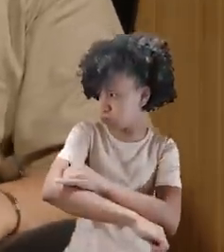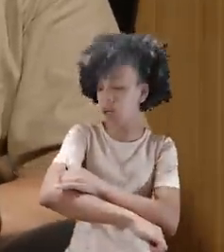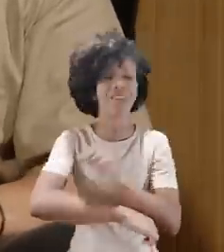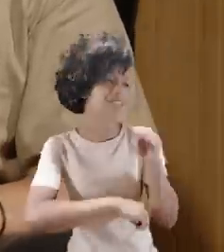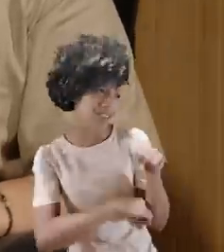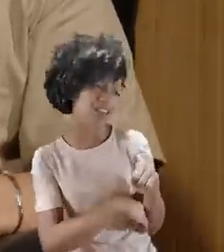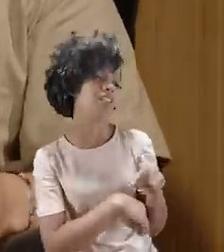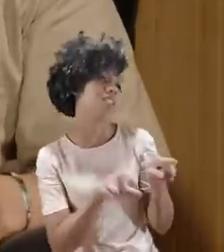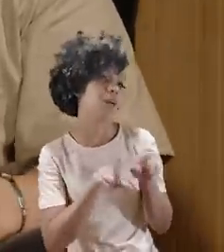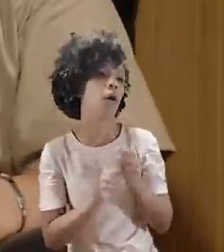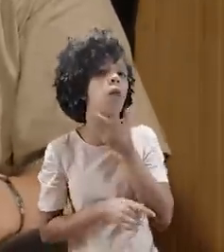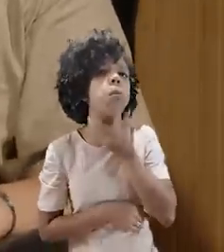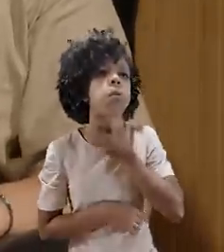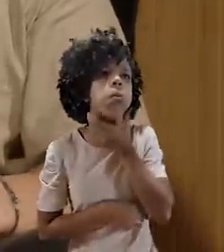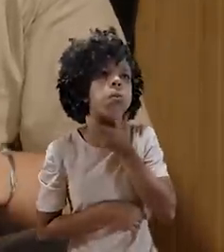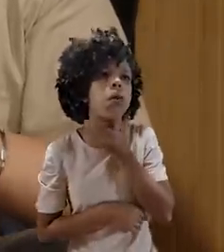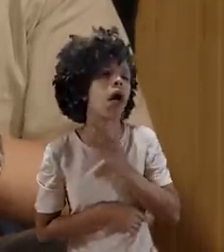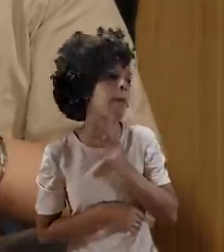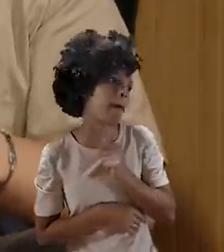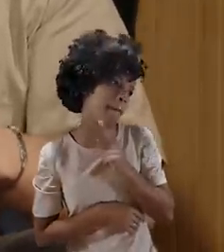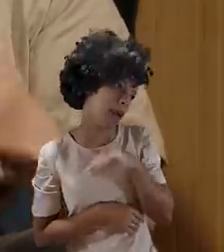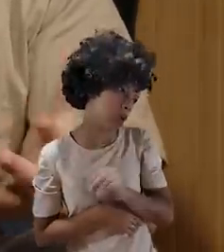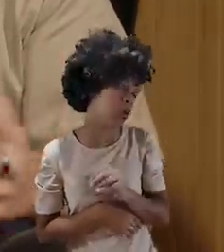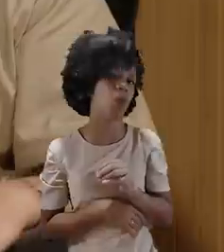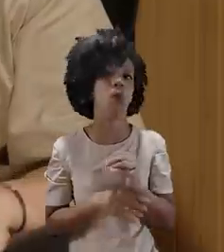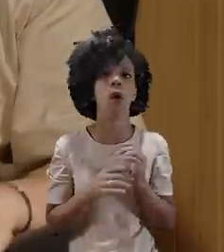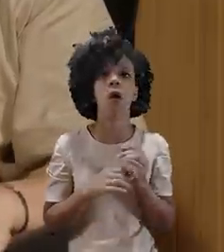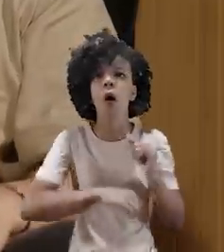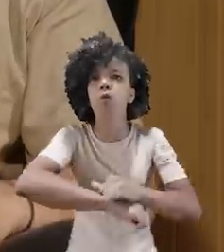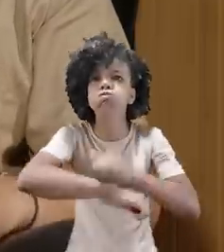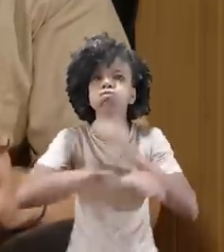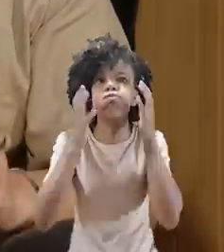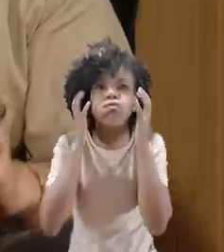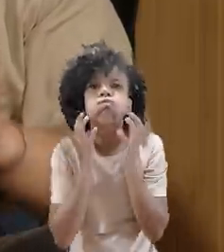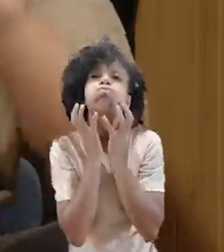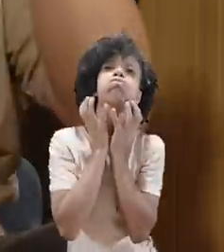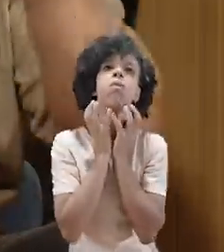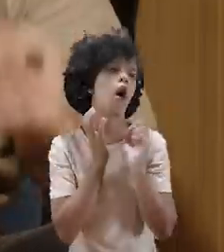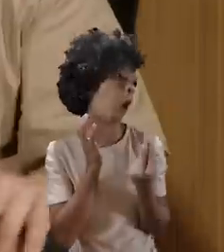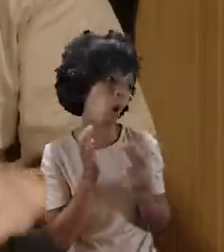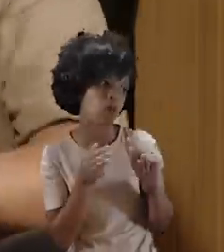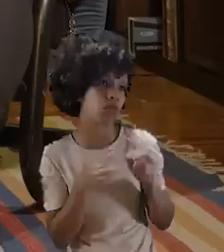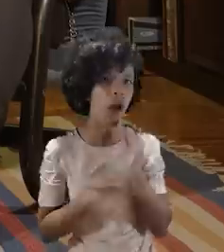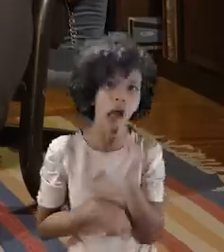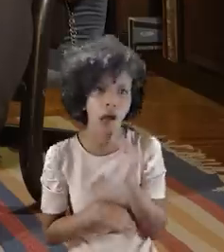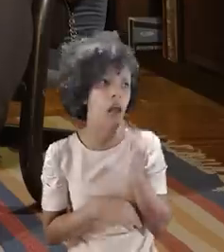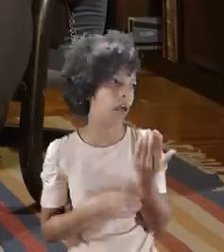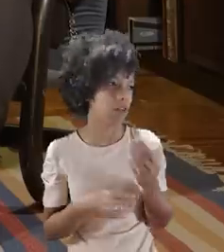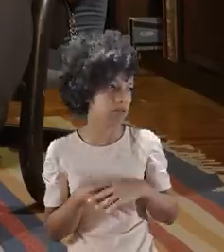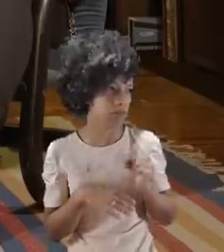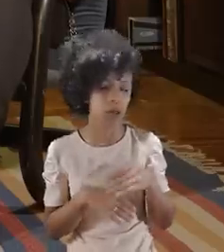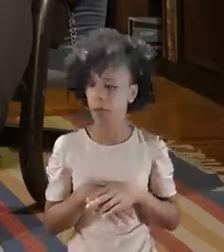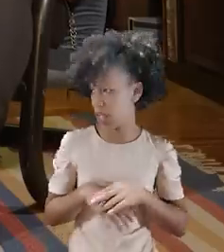cara A engorda desse Deixa papada deixa o rosto o gordo ou torto tá ligado